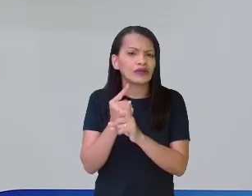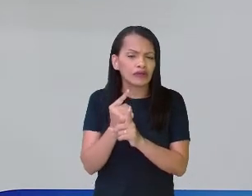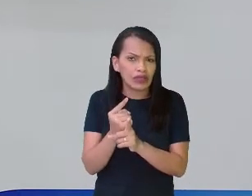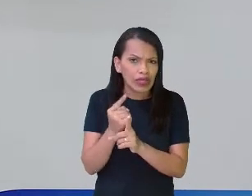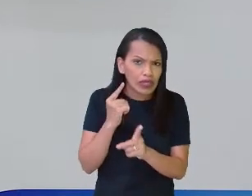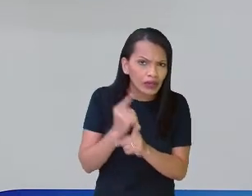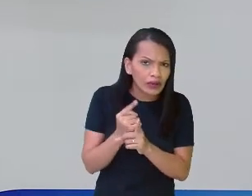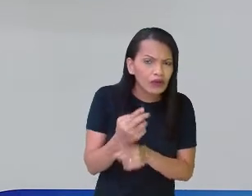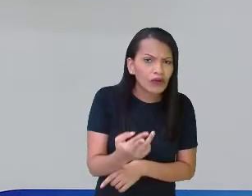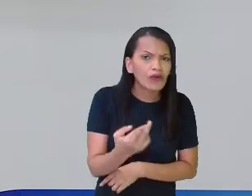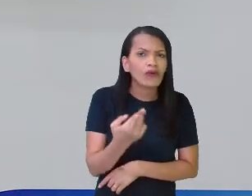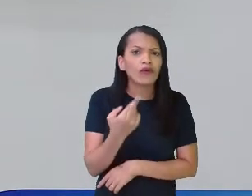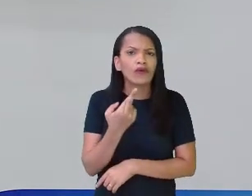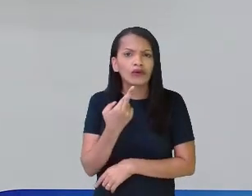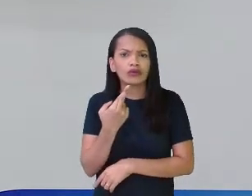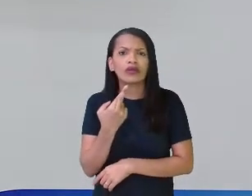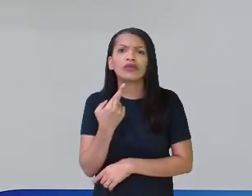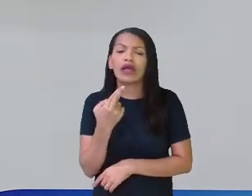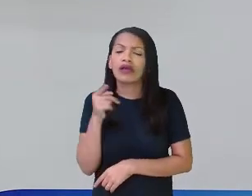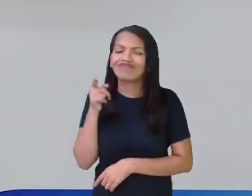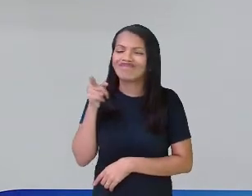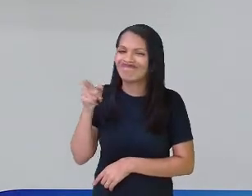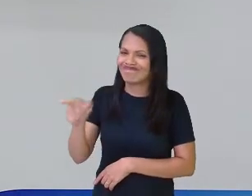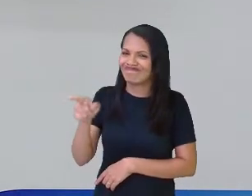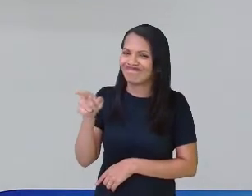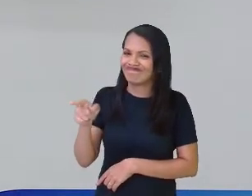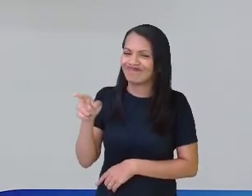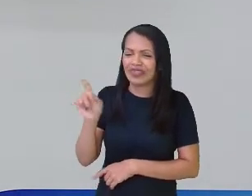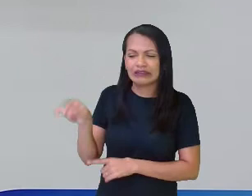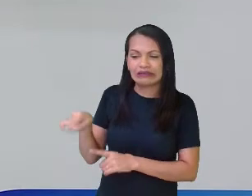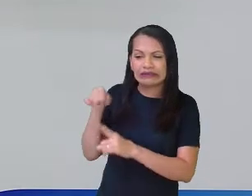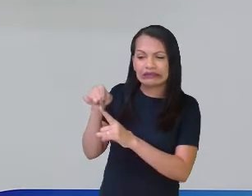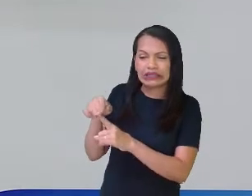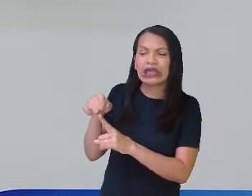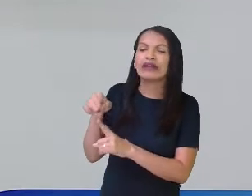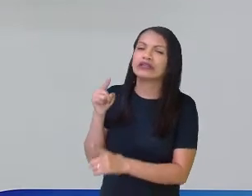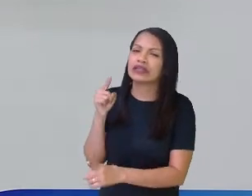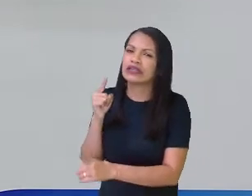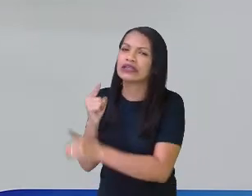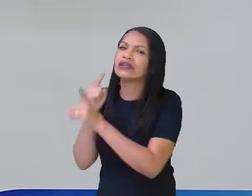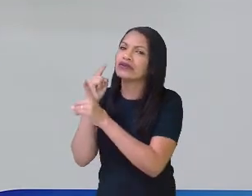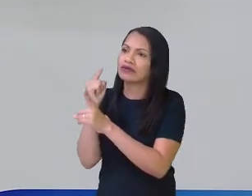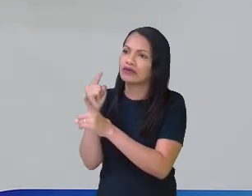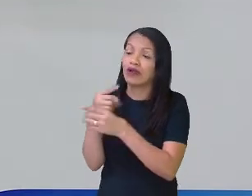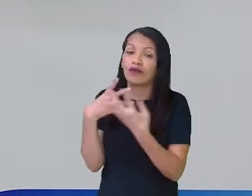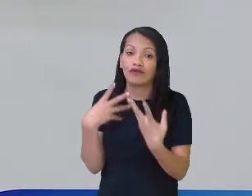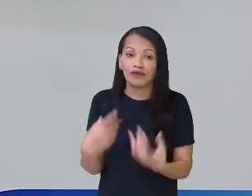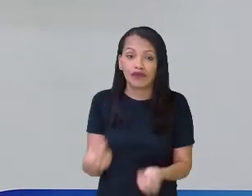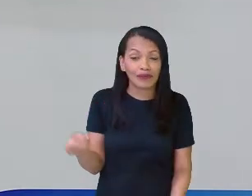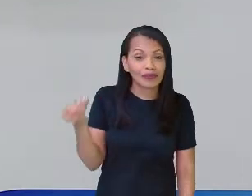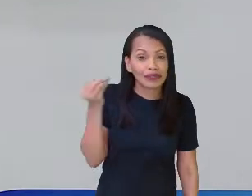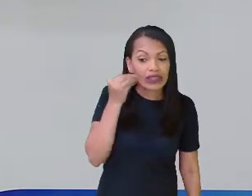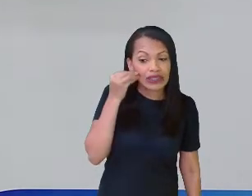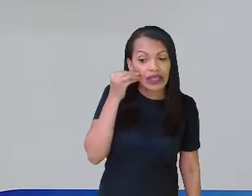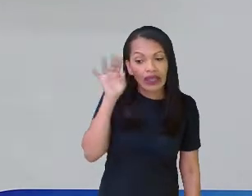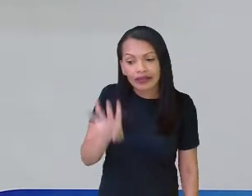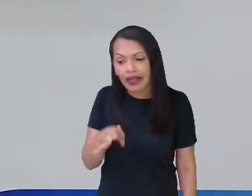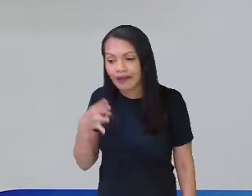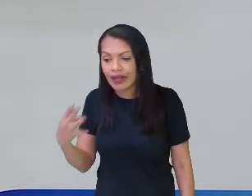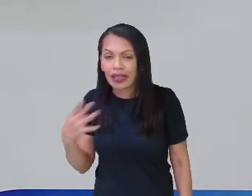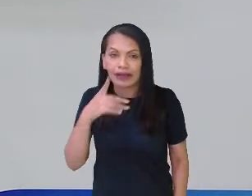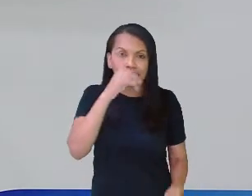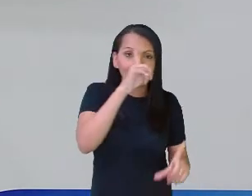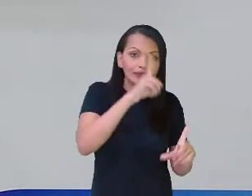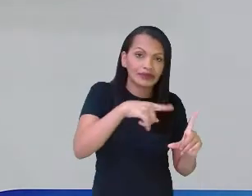mais objetividade na tabela, beleza? Mas, claro, a gente vai brincar com todos, tanto com as tabelas quanto